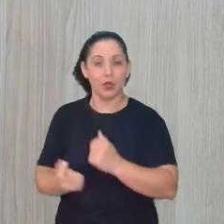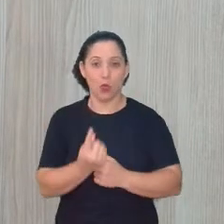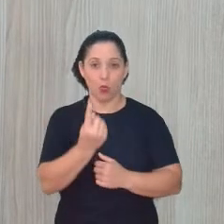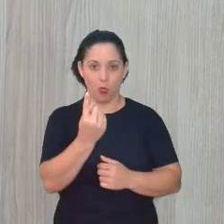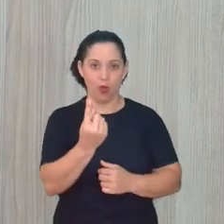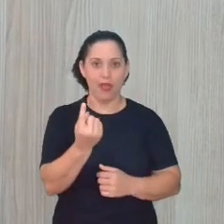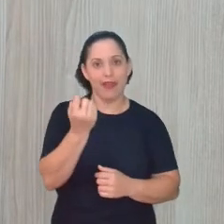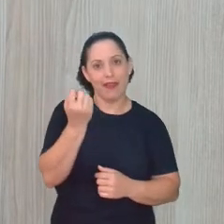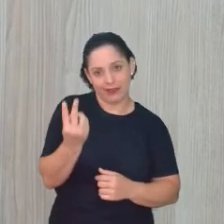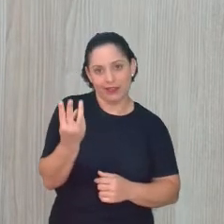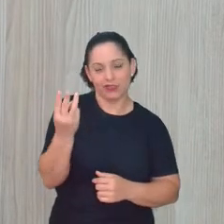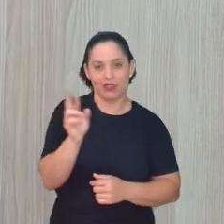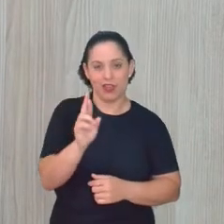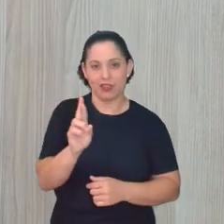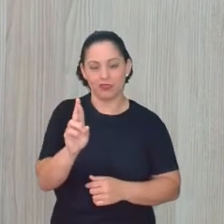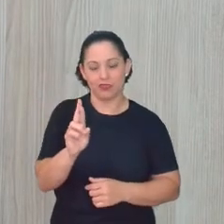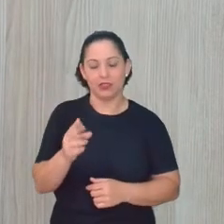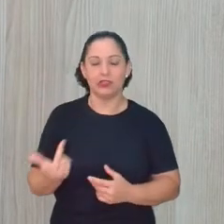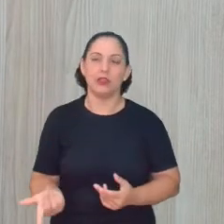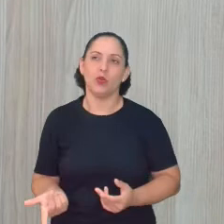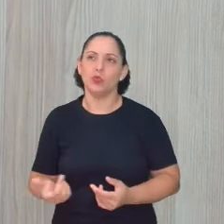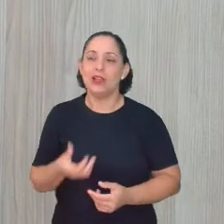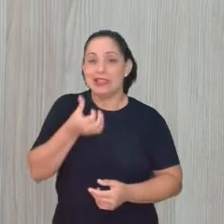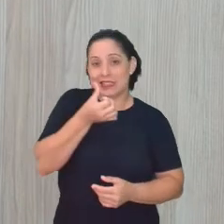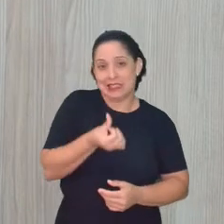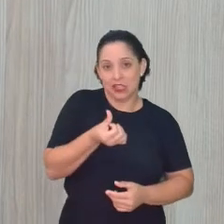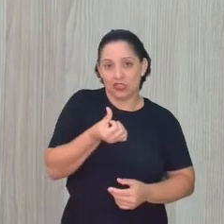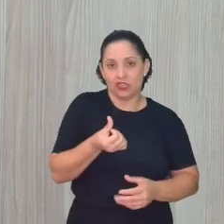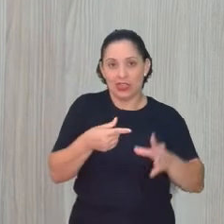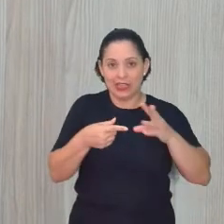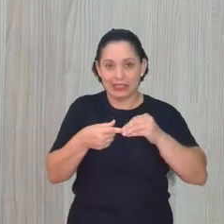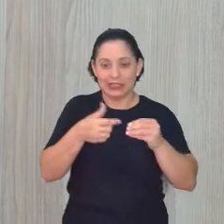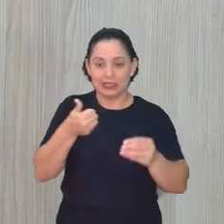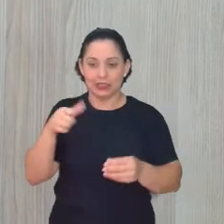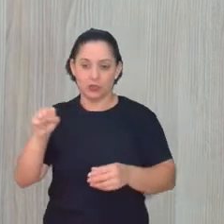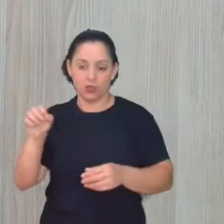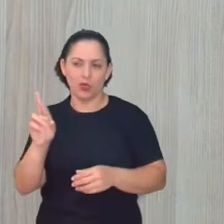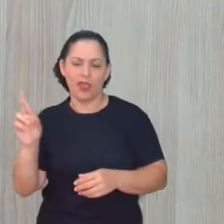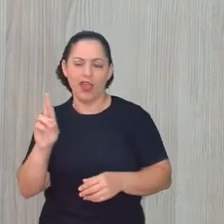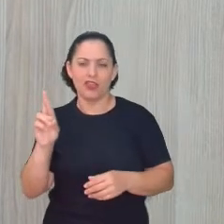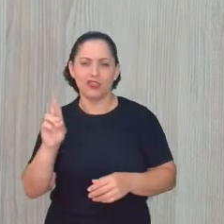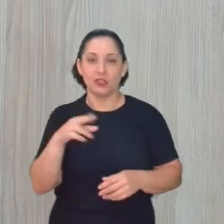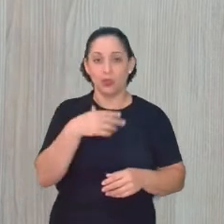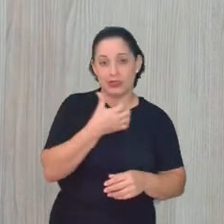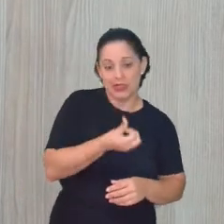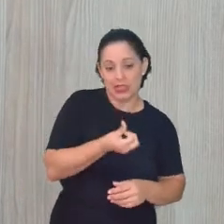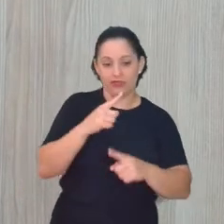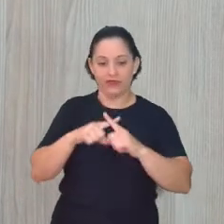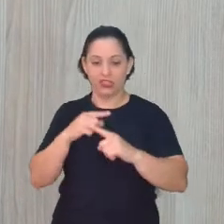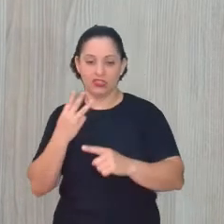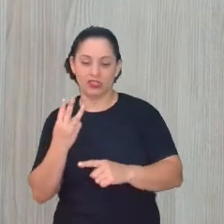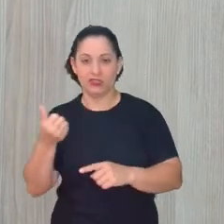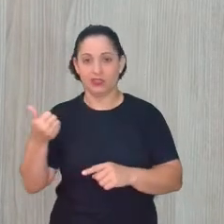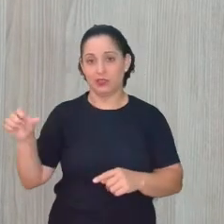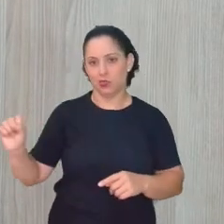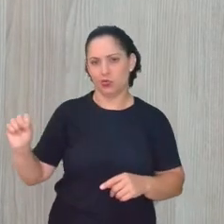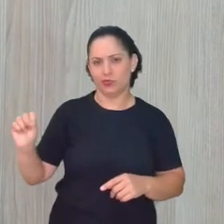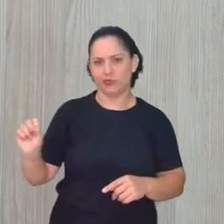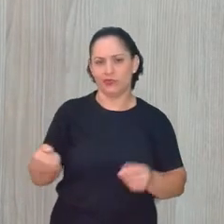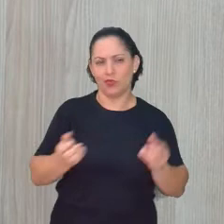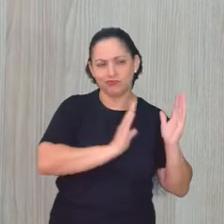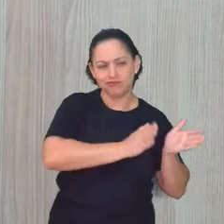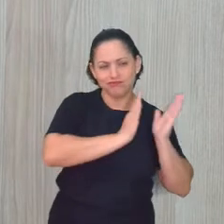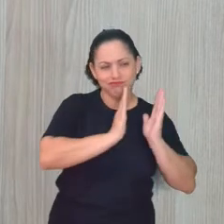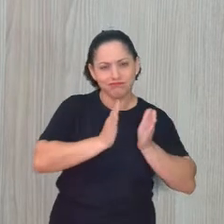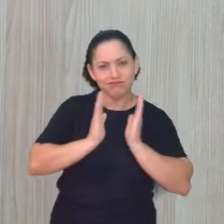3 vezes 1, 3. Se 6 canetas dá R$18, 6 vezes 3, 18. Se 9 canetas dá R$27, 9